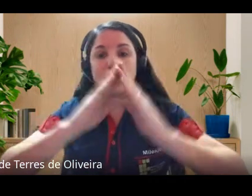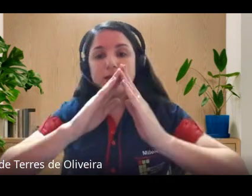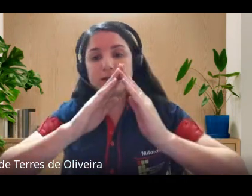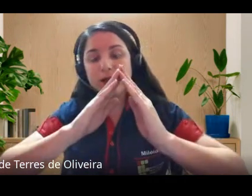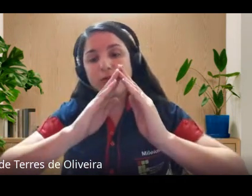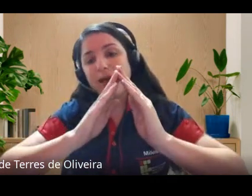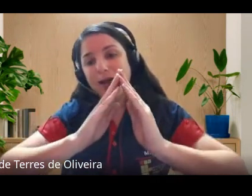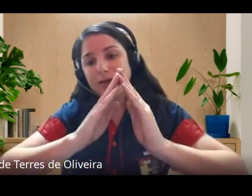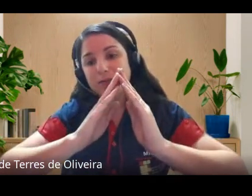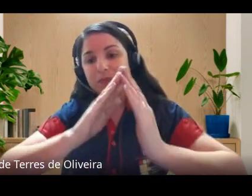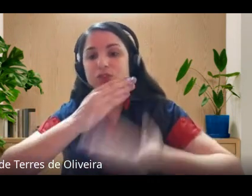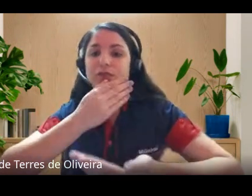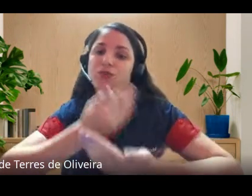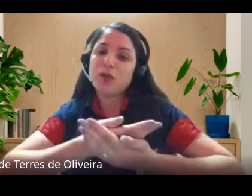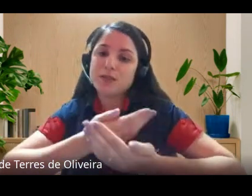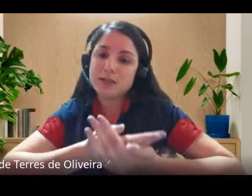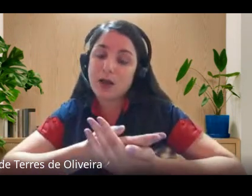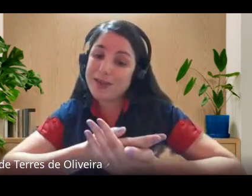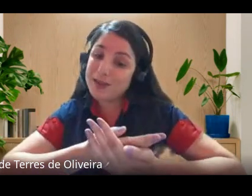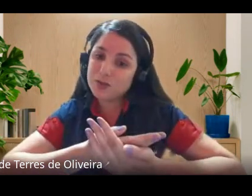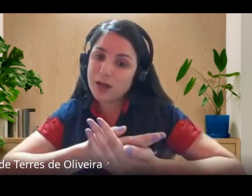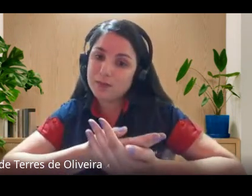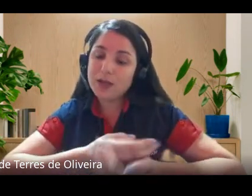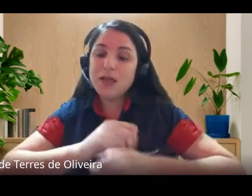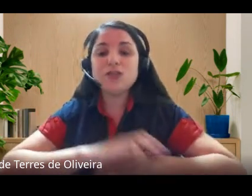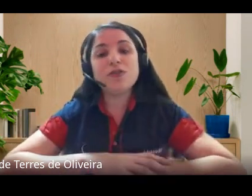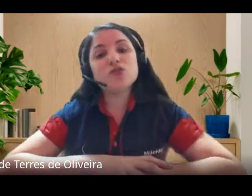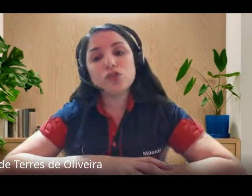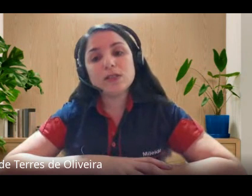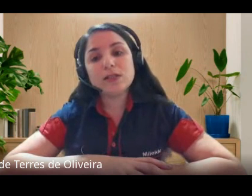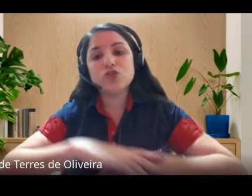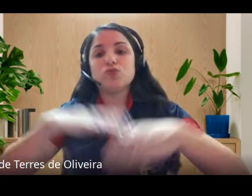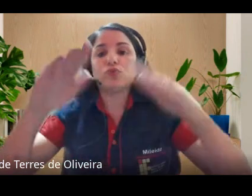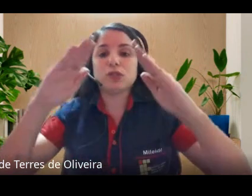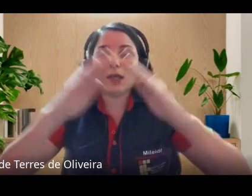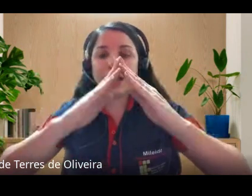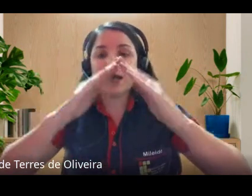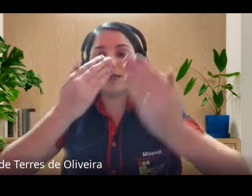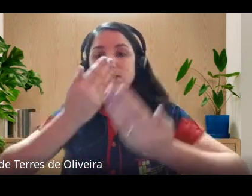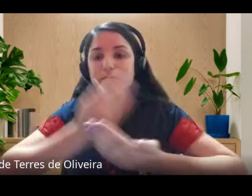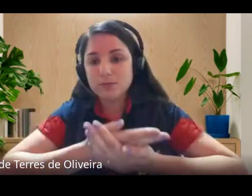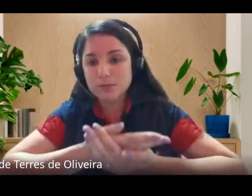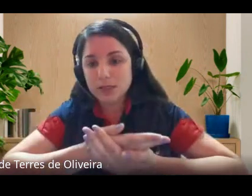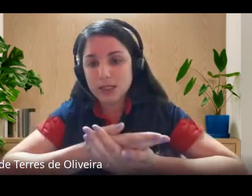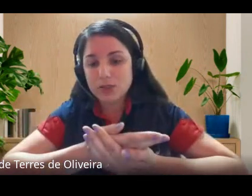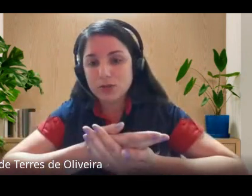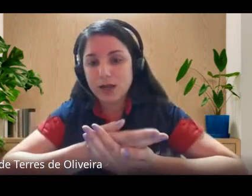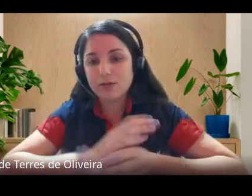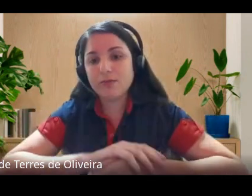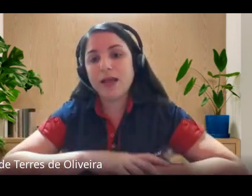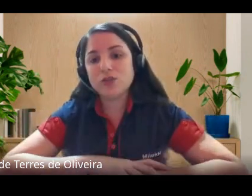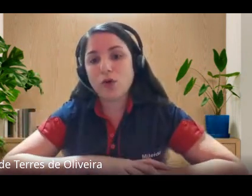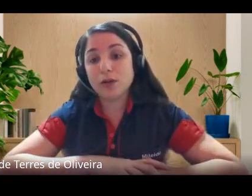faço só esse sinal, é casa. Se eu faço só esse sinal, é estudar. E se eu faço os dois sinais juntos, casa,